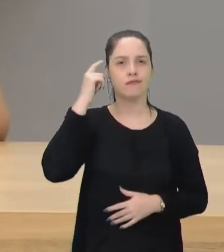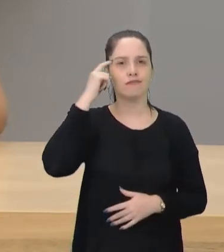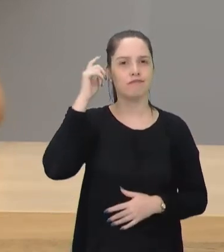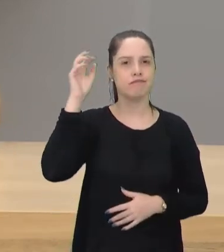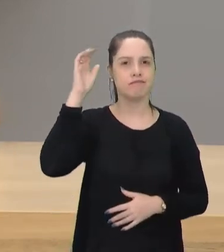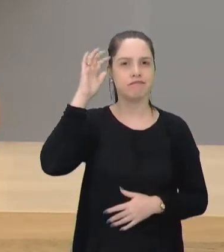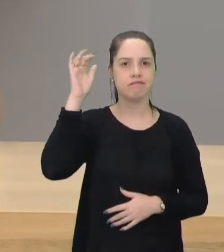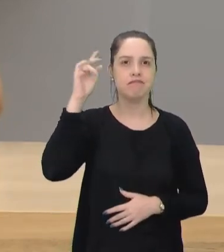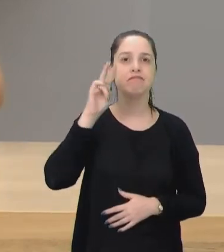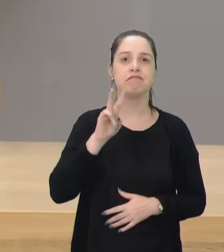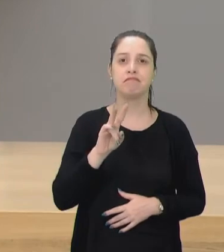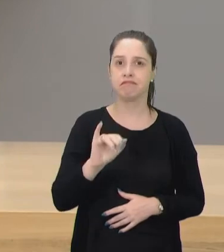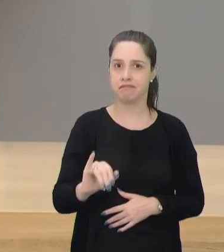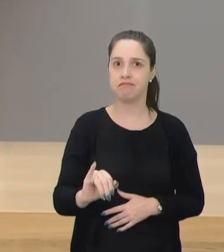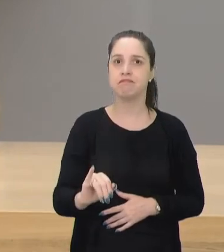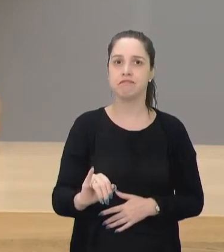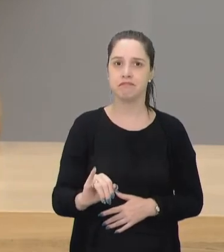vai